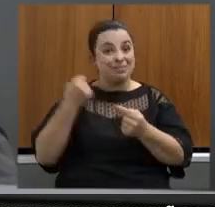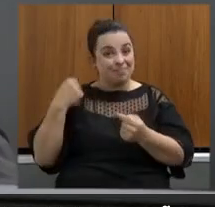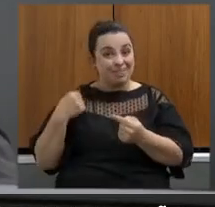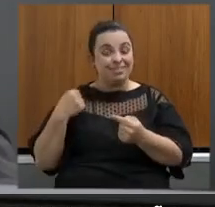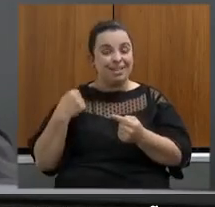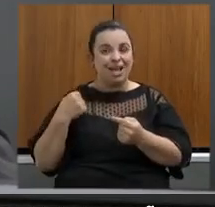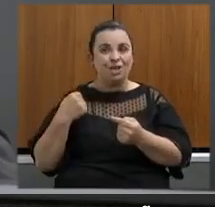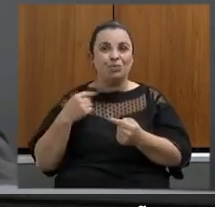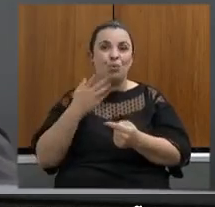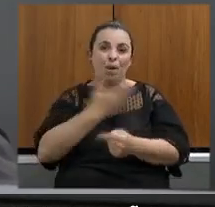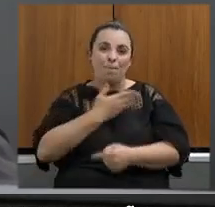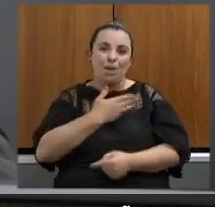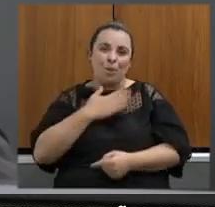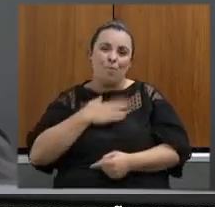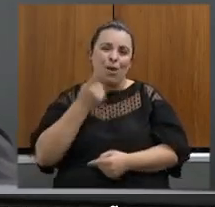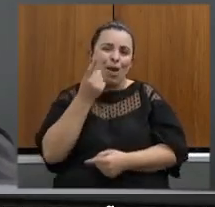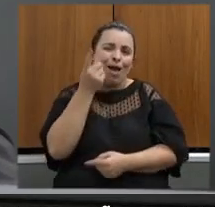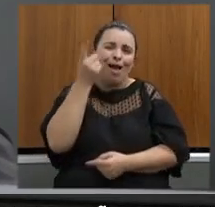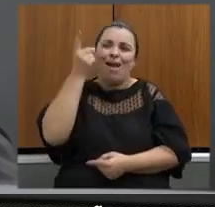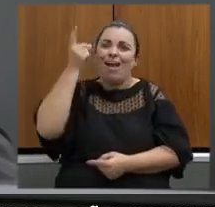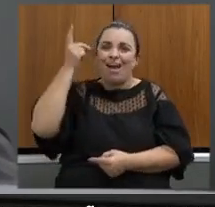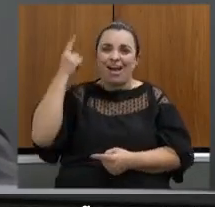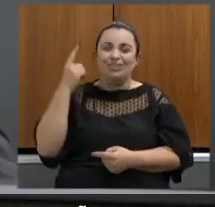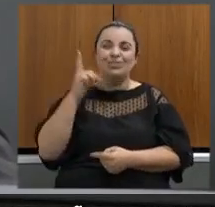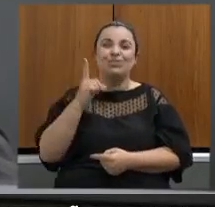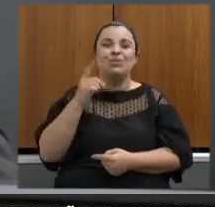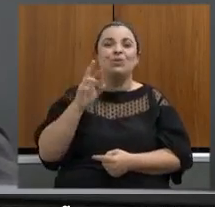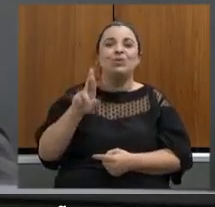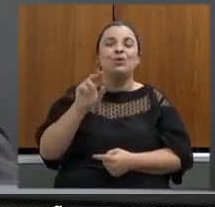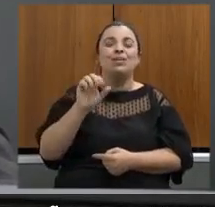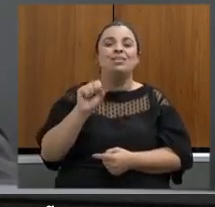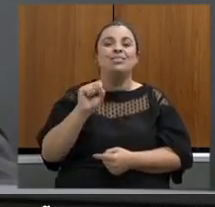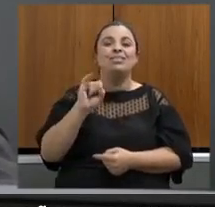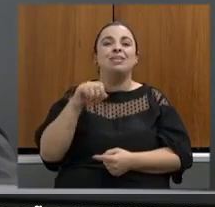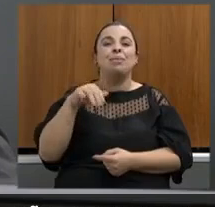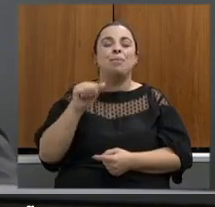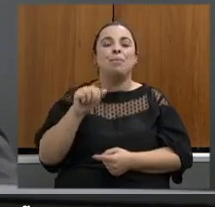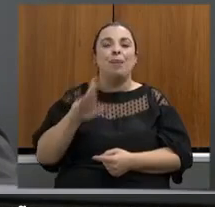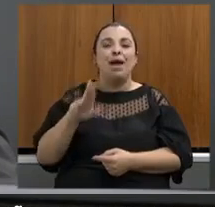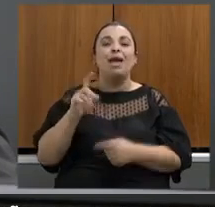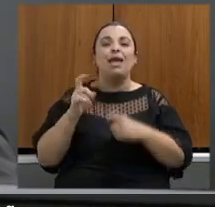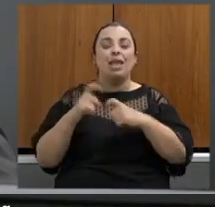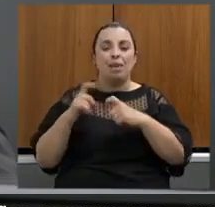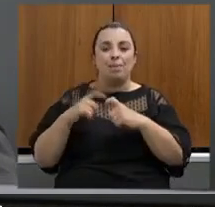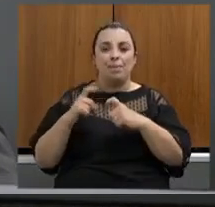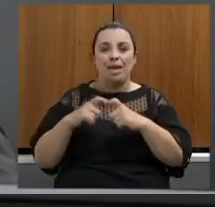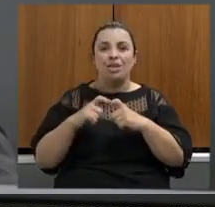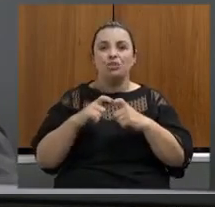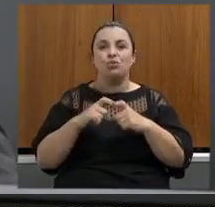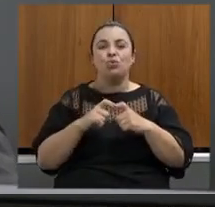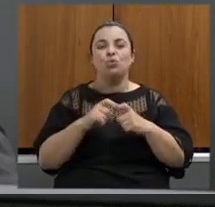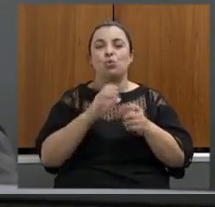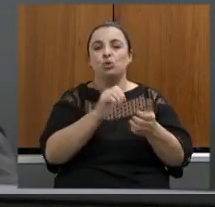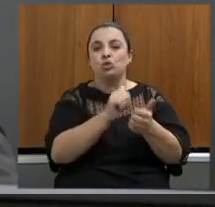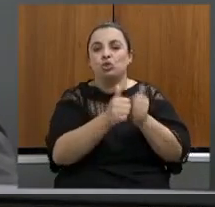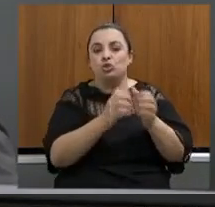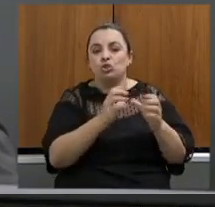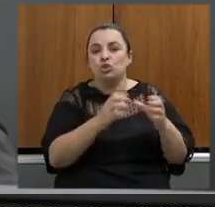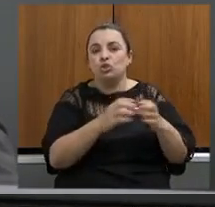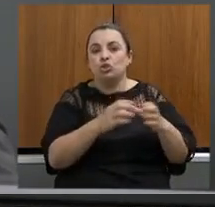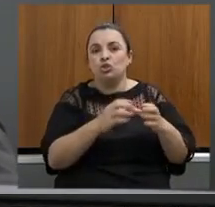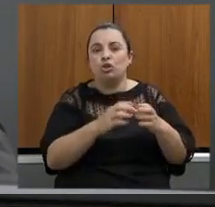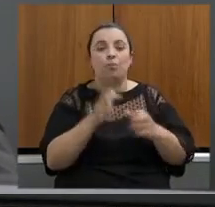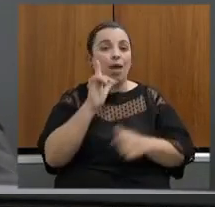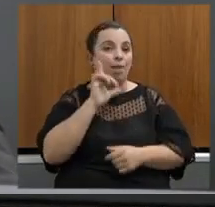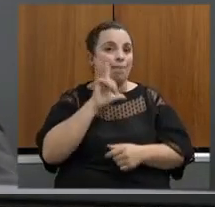amigo meu um grande amigo meu de muitos anos o doutor Simara ostakio que é médico do América né do nosso querido tá lá em casa da Silveira